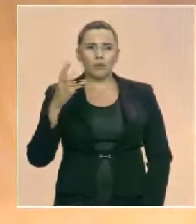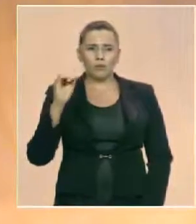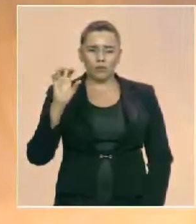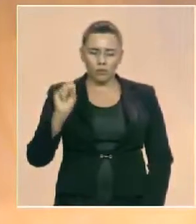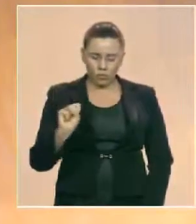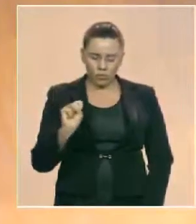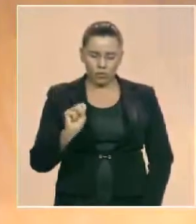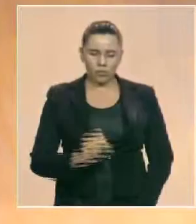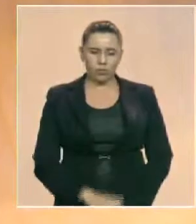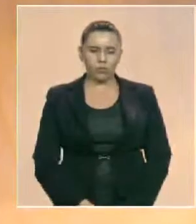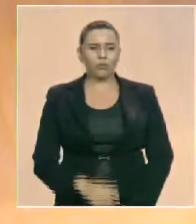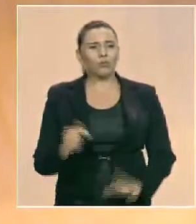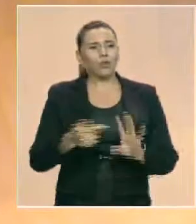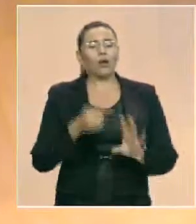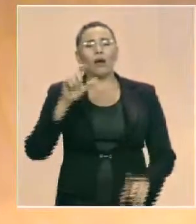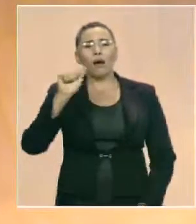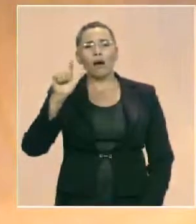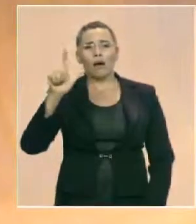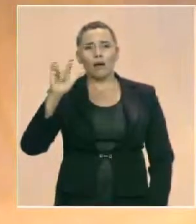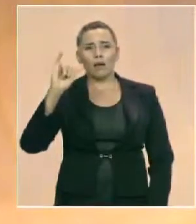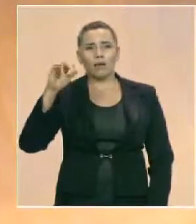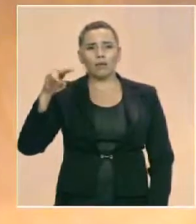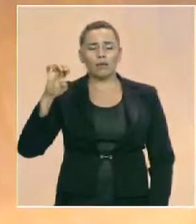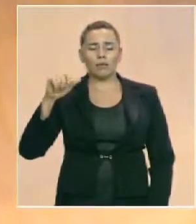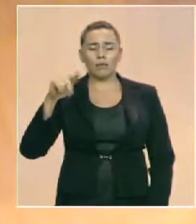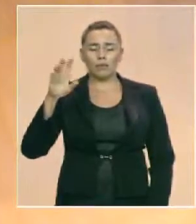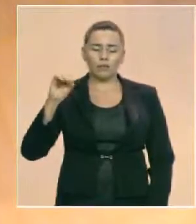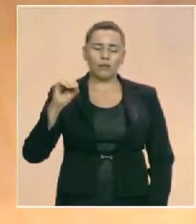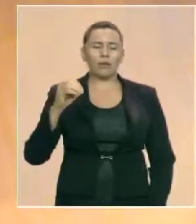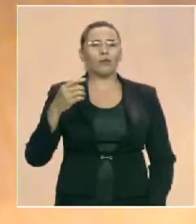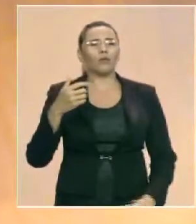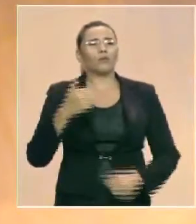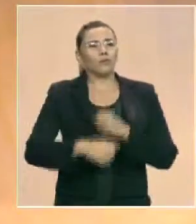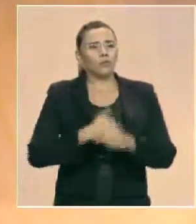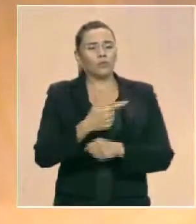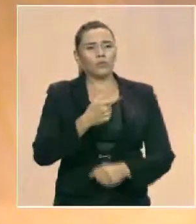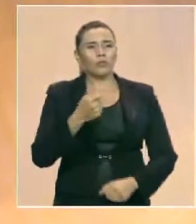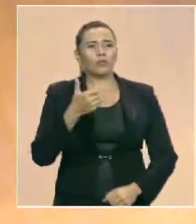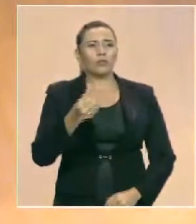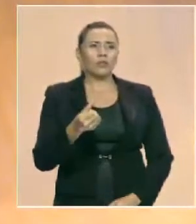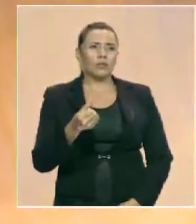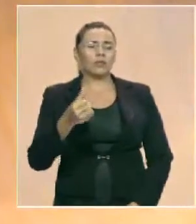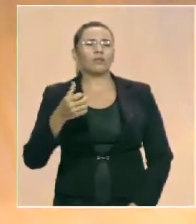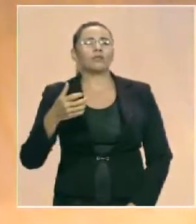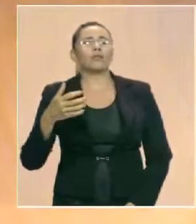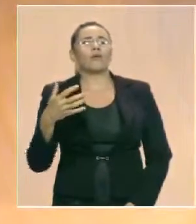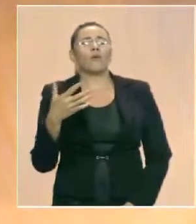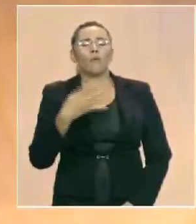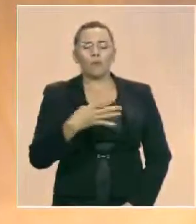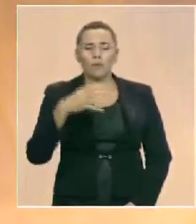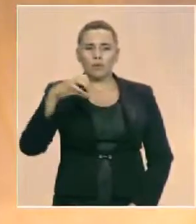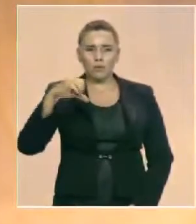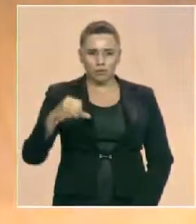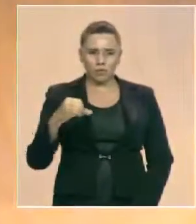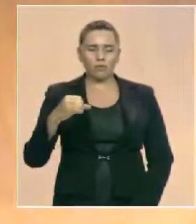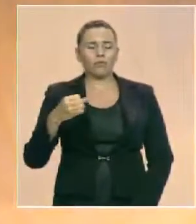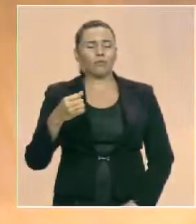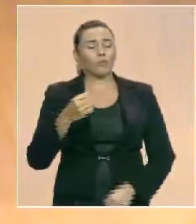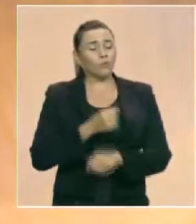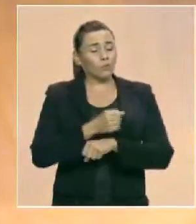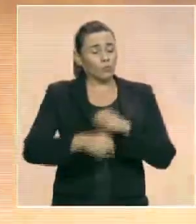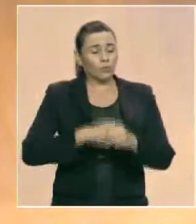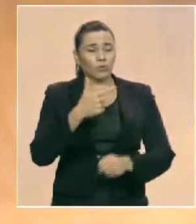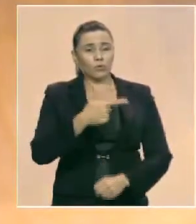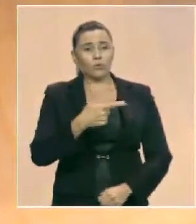2016, 47 milhões em 2017, 49 milhões em 2018 e 52 milhões em